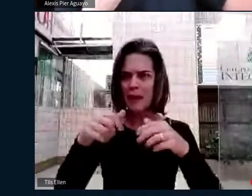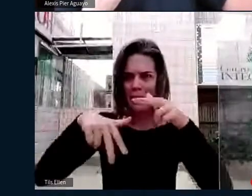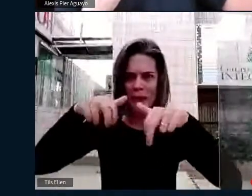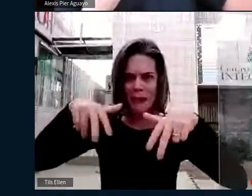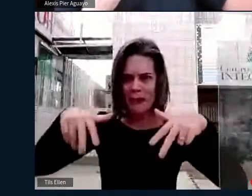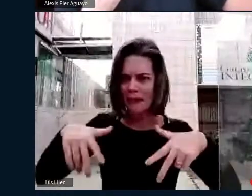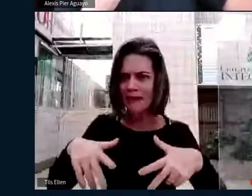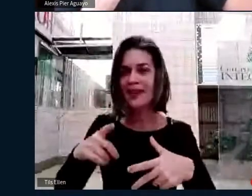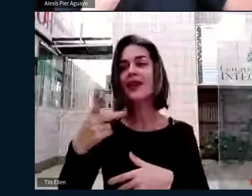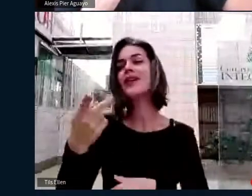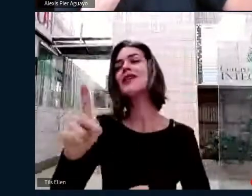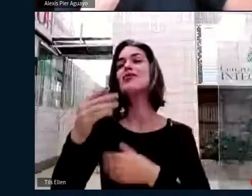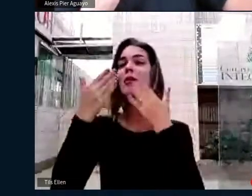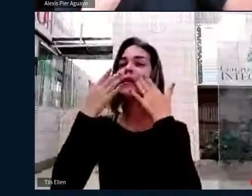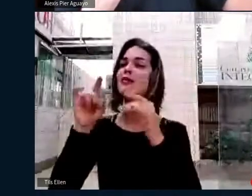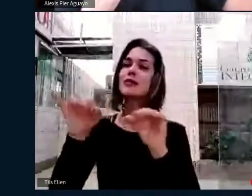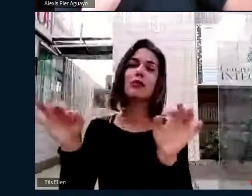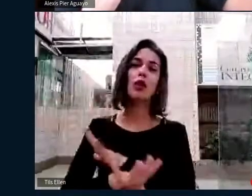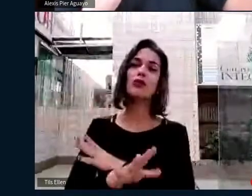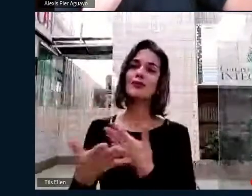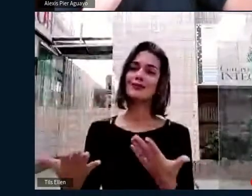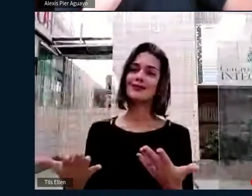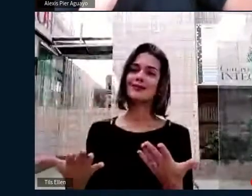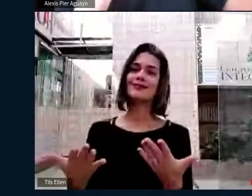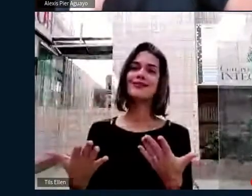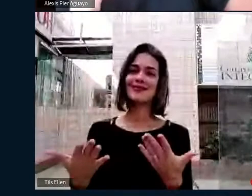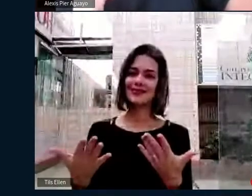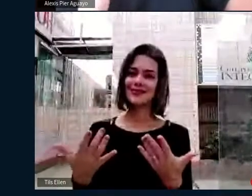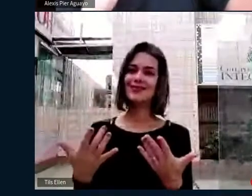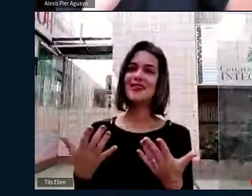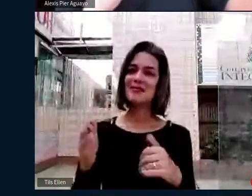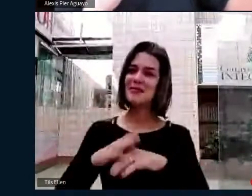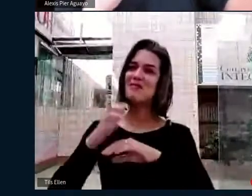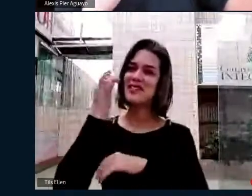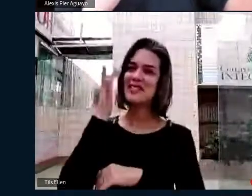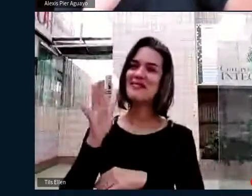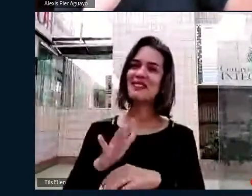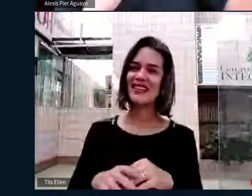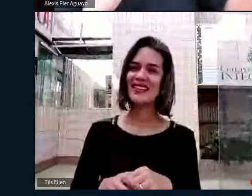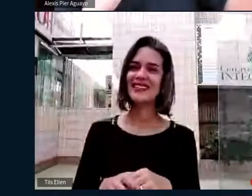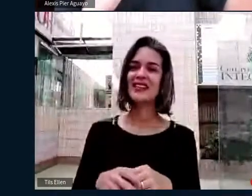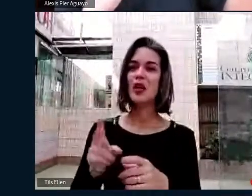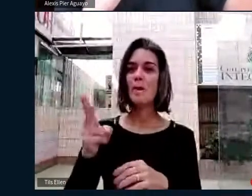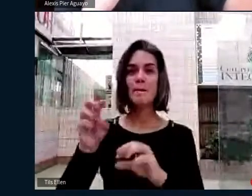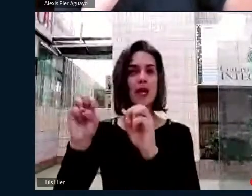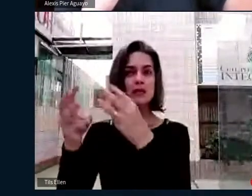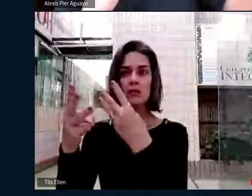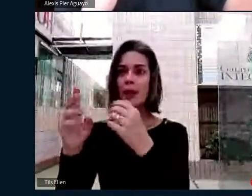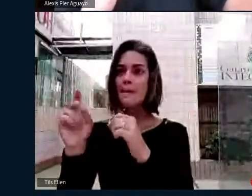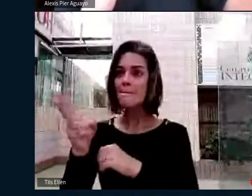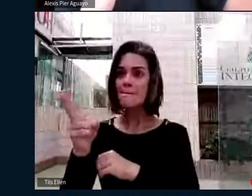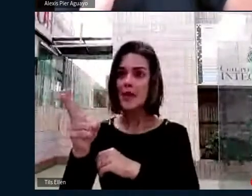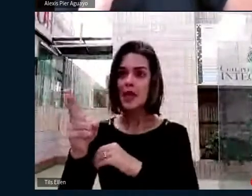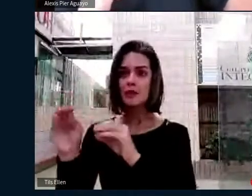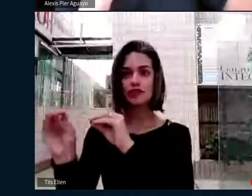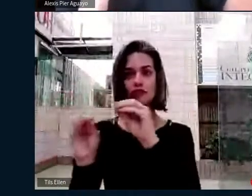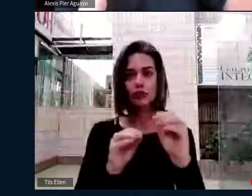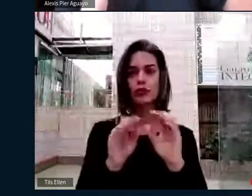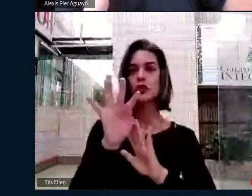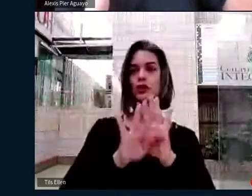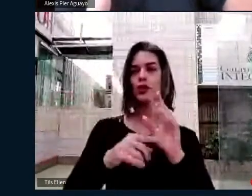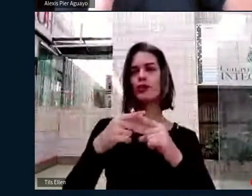apresentação você resolveu. Então, eu acho que esse mesmo slide que está aí, você pode trazer para cá, porque tem a